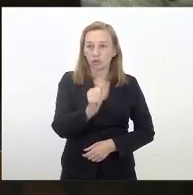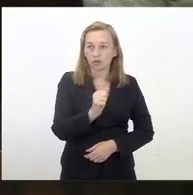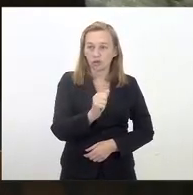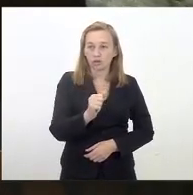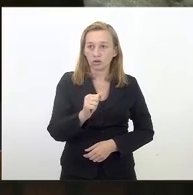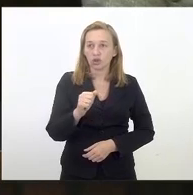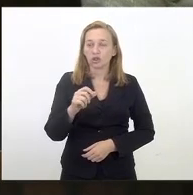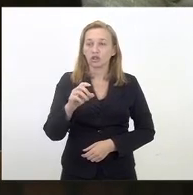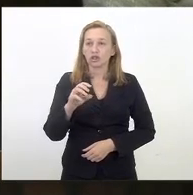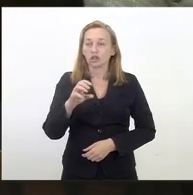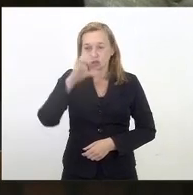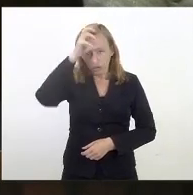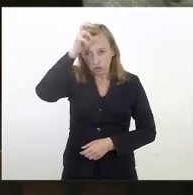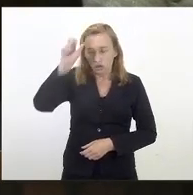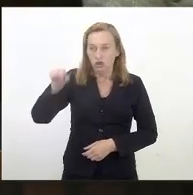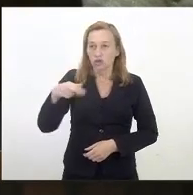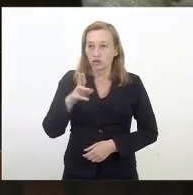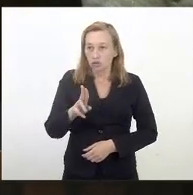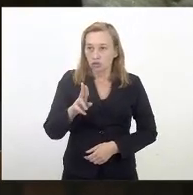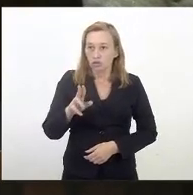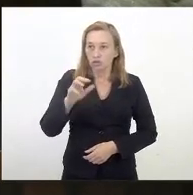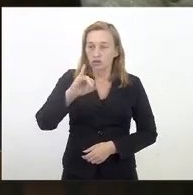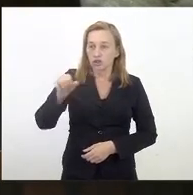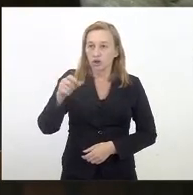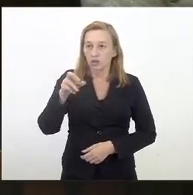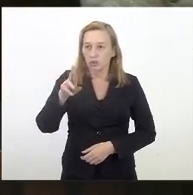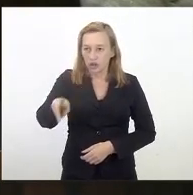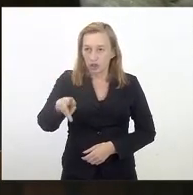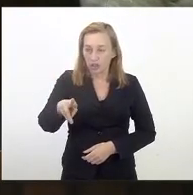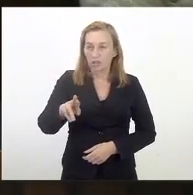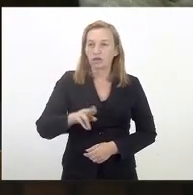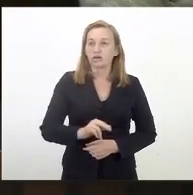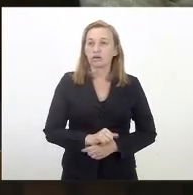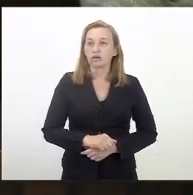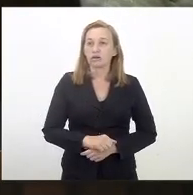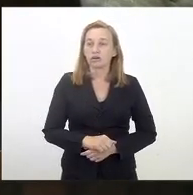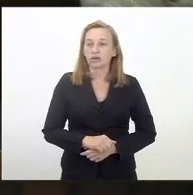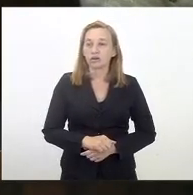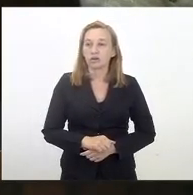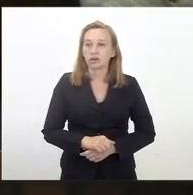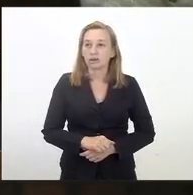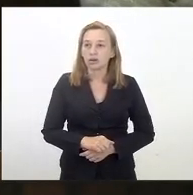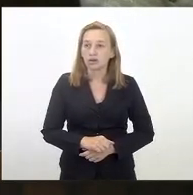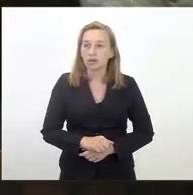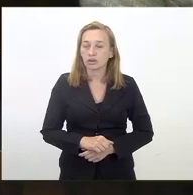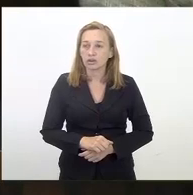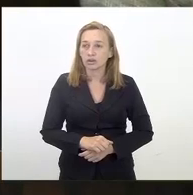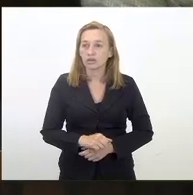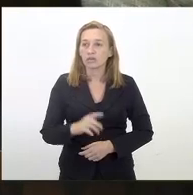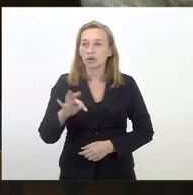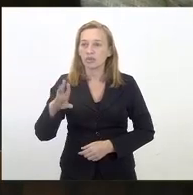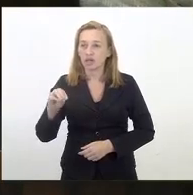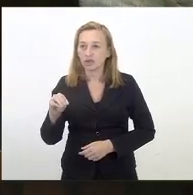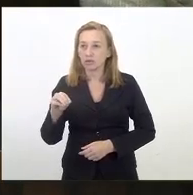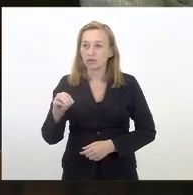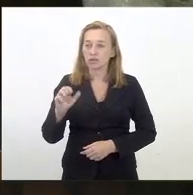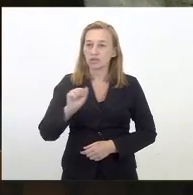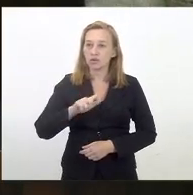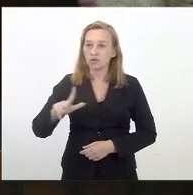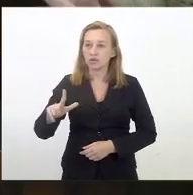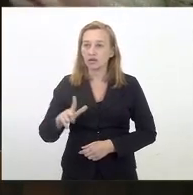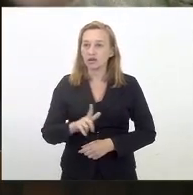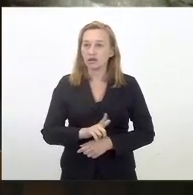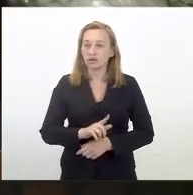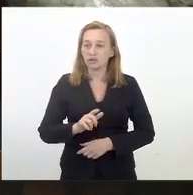tia Ju jalmir o Bebeto Samuel